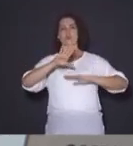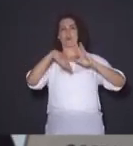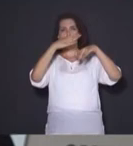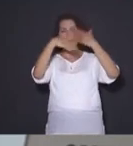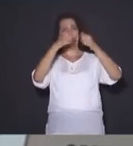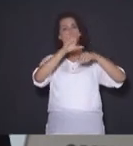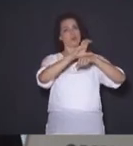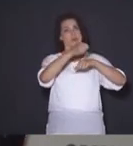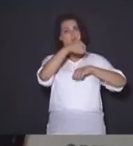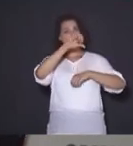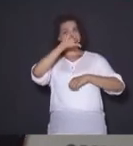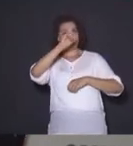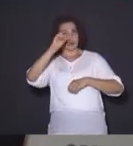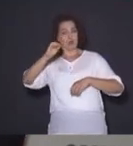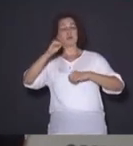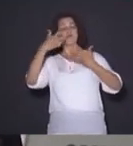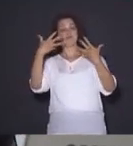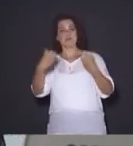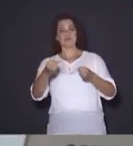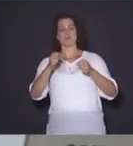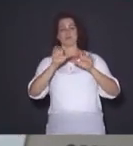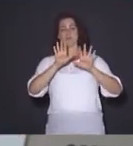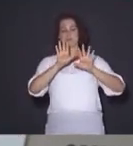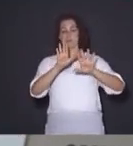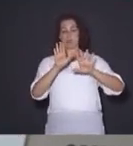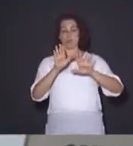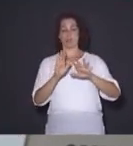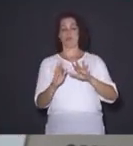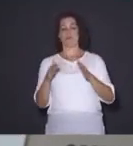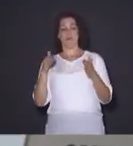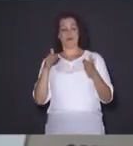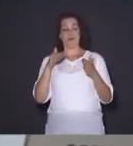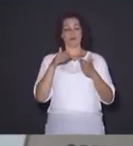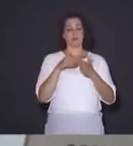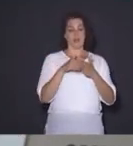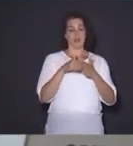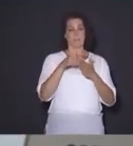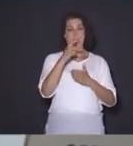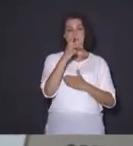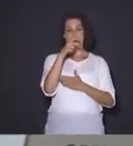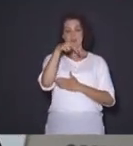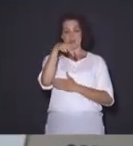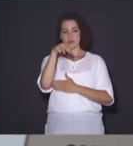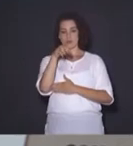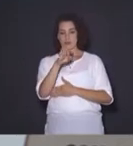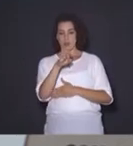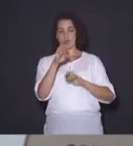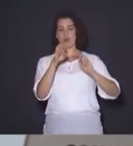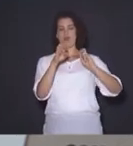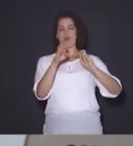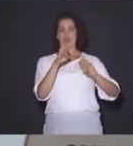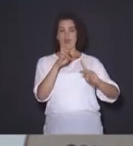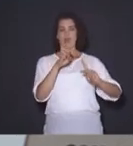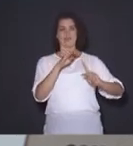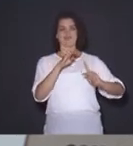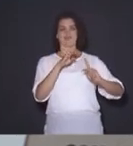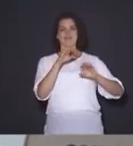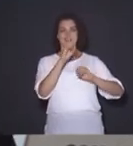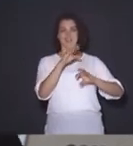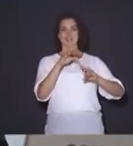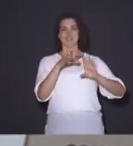o plano nacional de educação a gente considera que a gente viveu um avanço desse ponto de vista da educação democrática